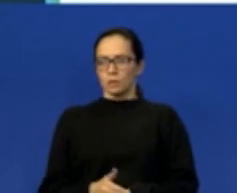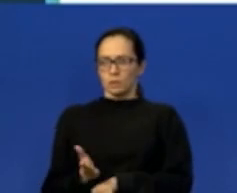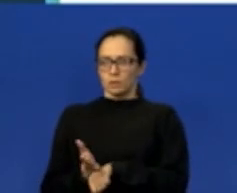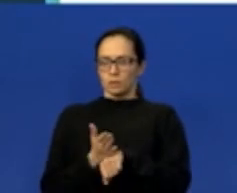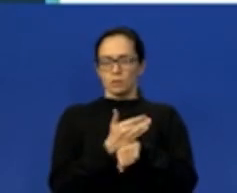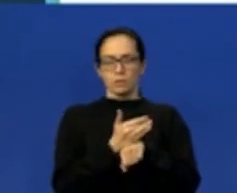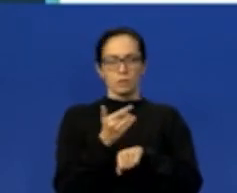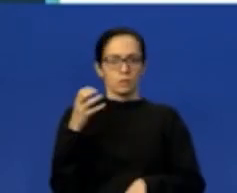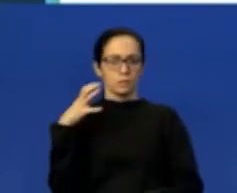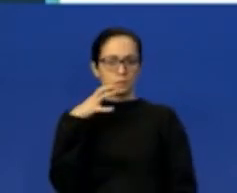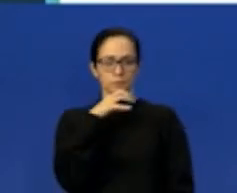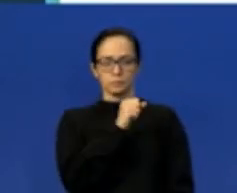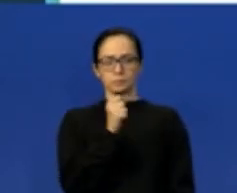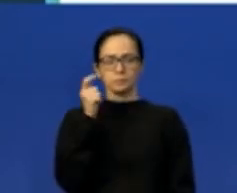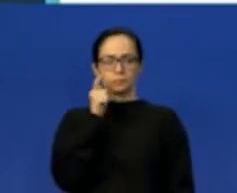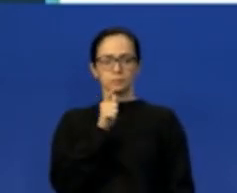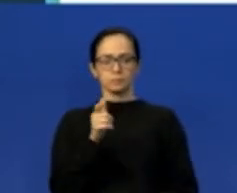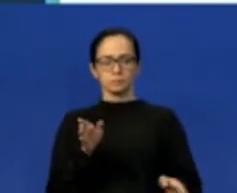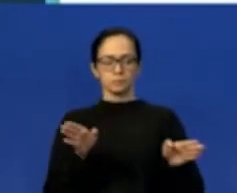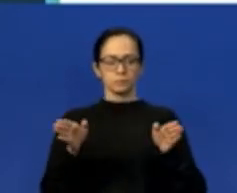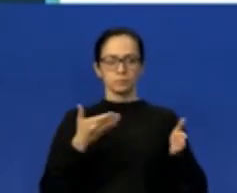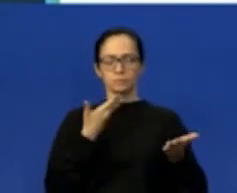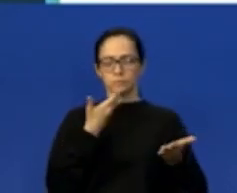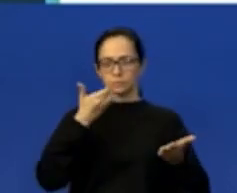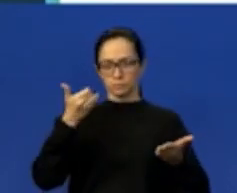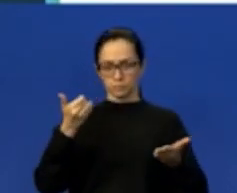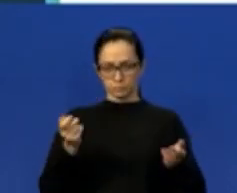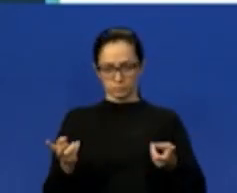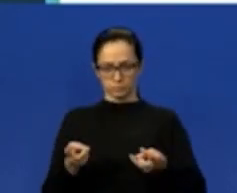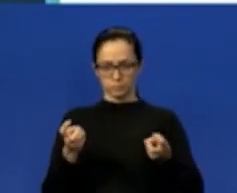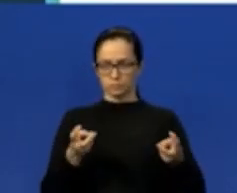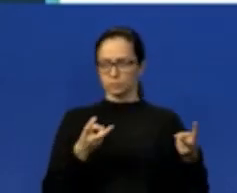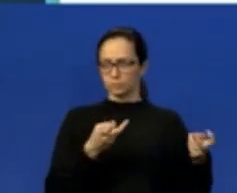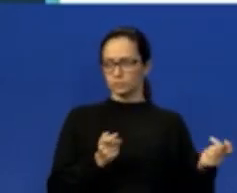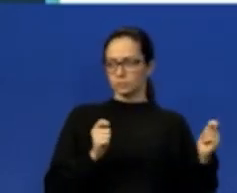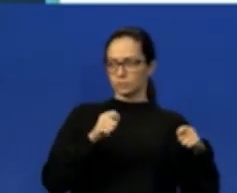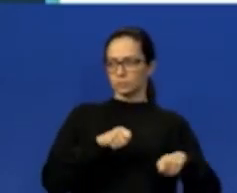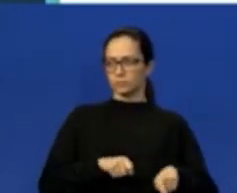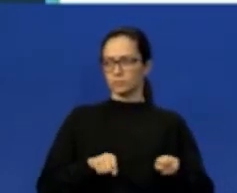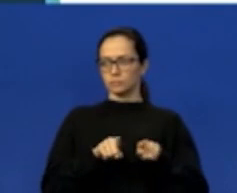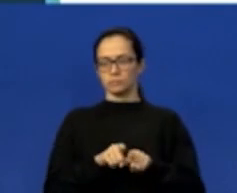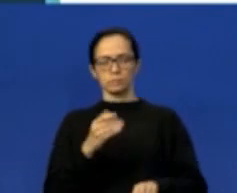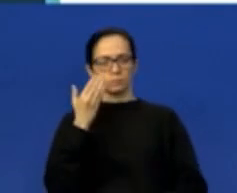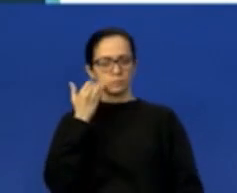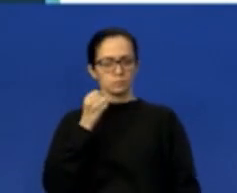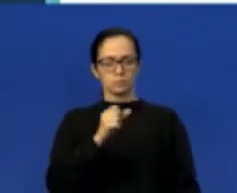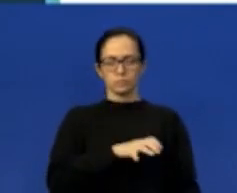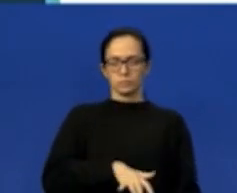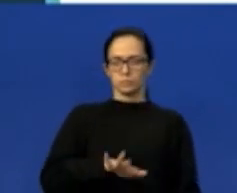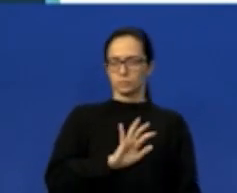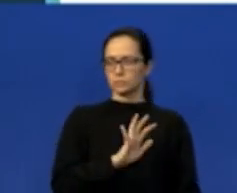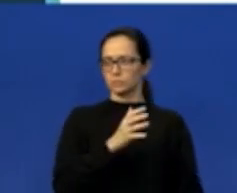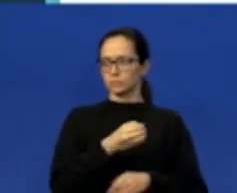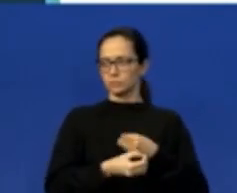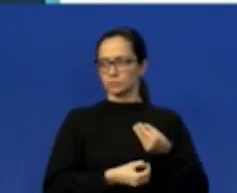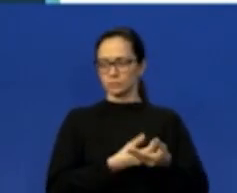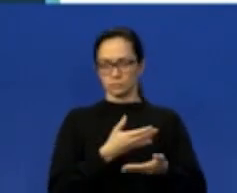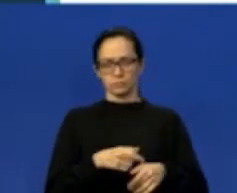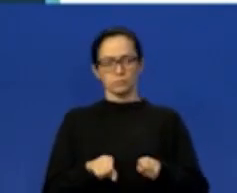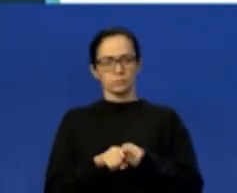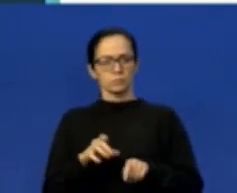com que você tenha melhor capacidade de reagir ao ambiente e aumenta a sua percepção espacial. Os